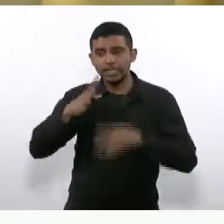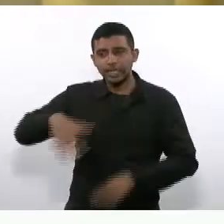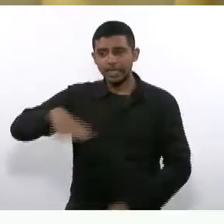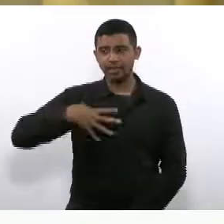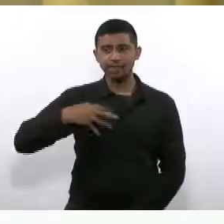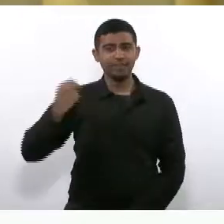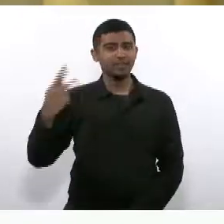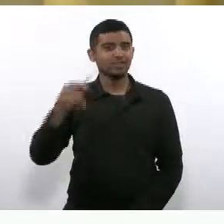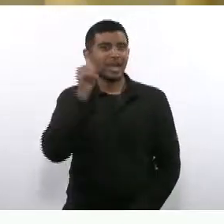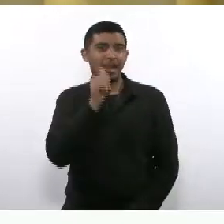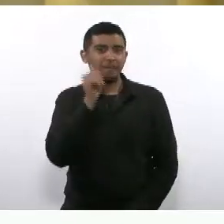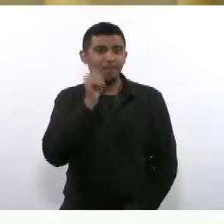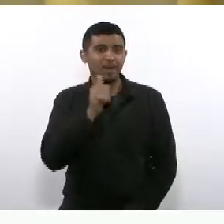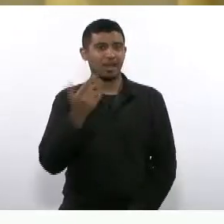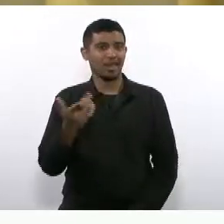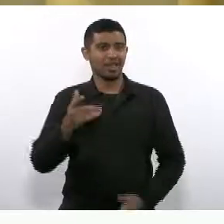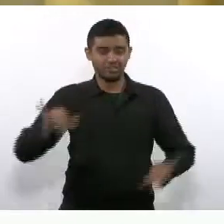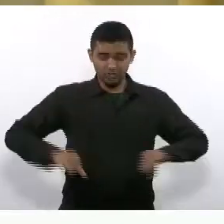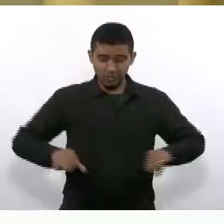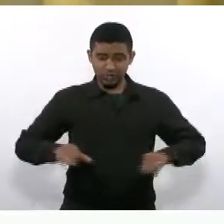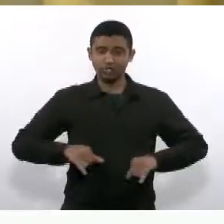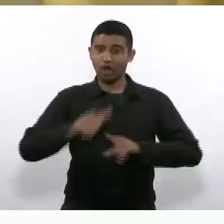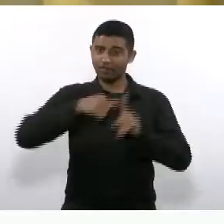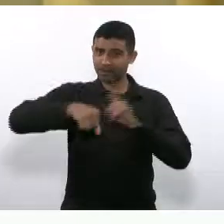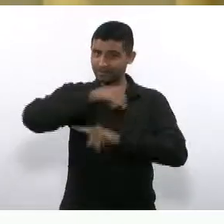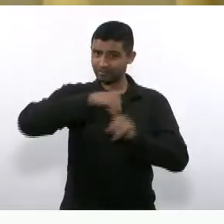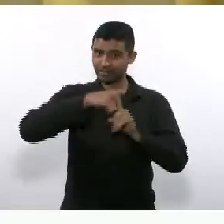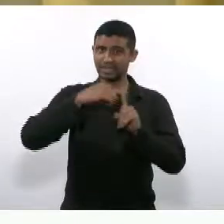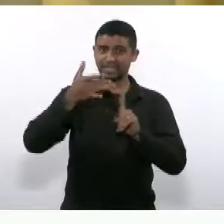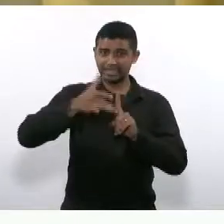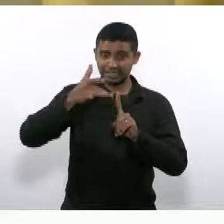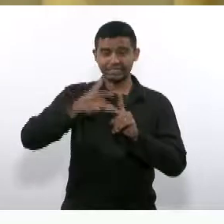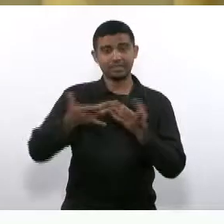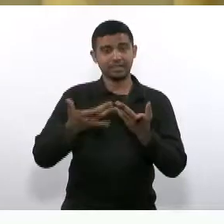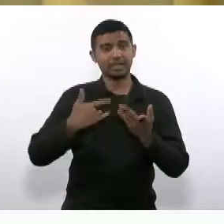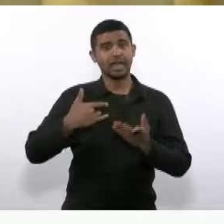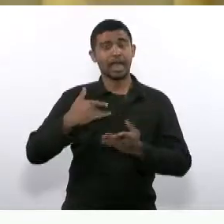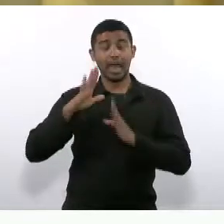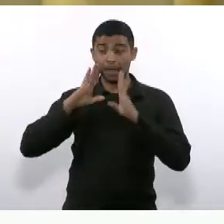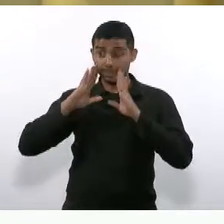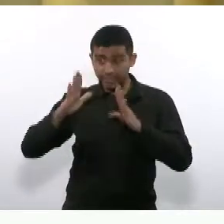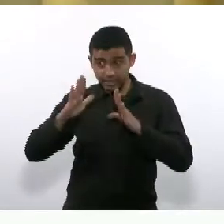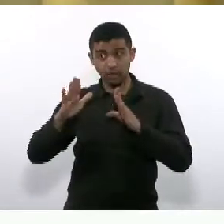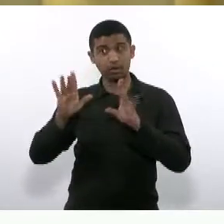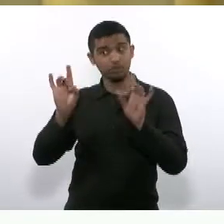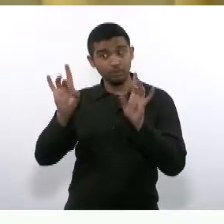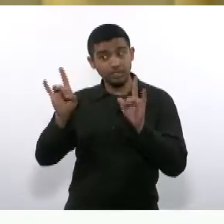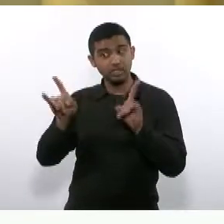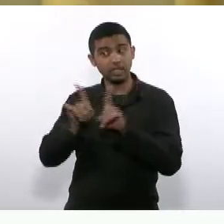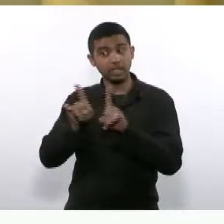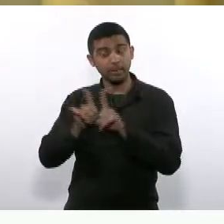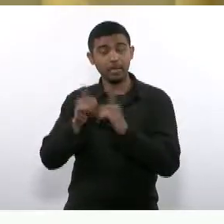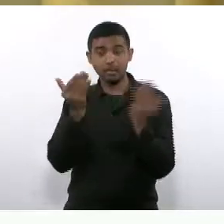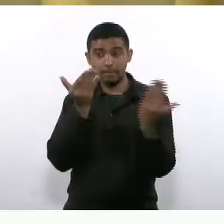de violência de mulheres vítimas de feminicídio, com atenção especial ao acompanhamento